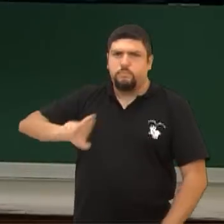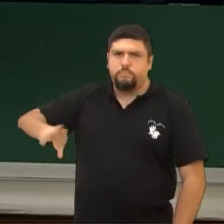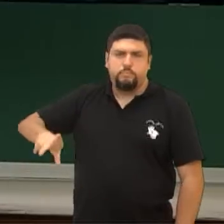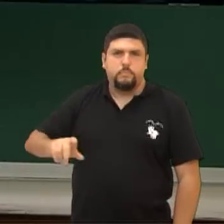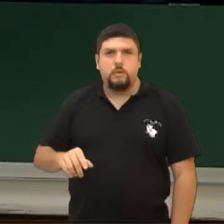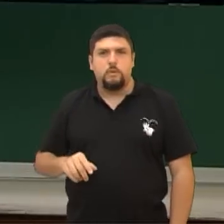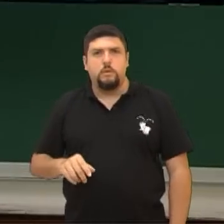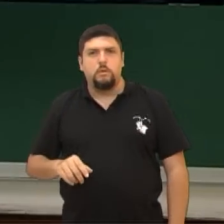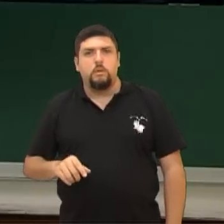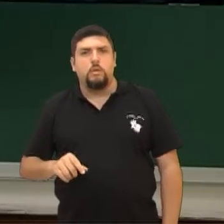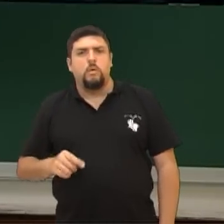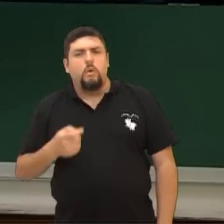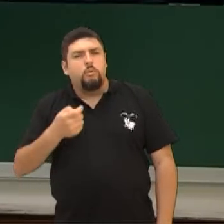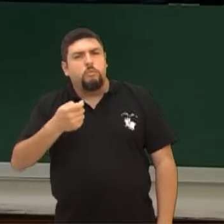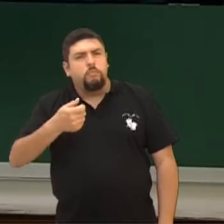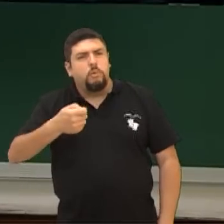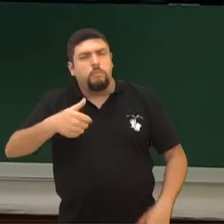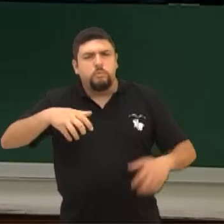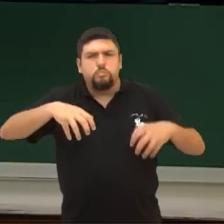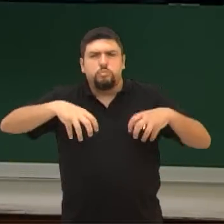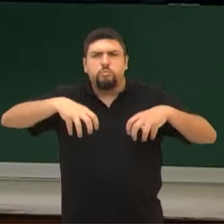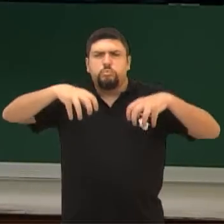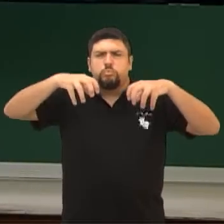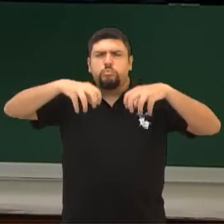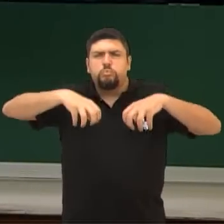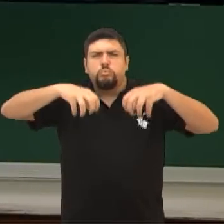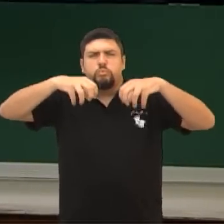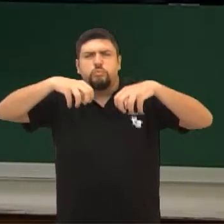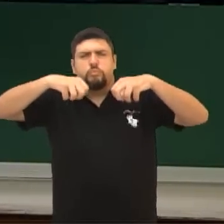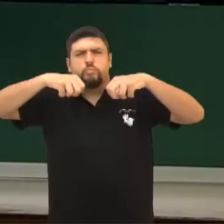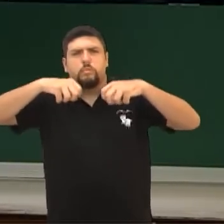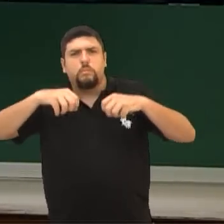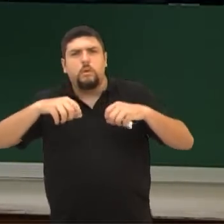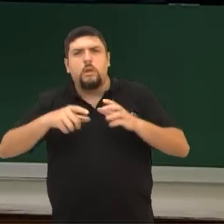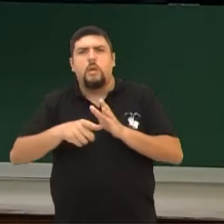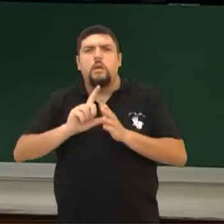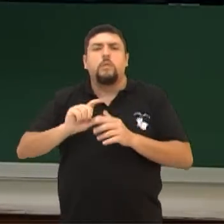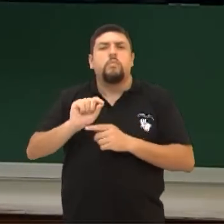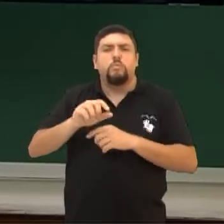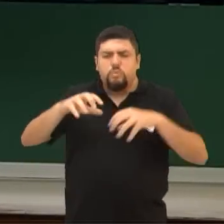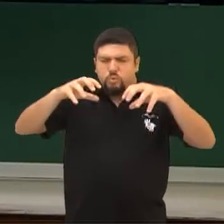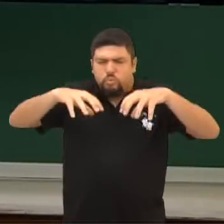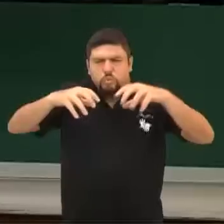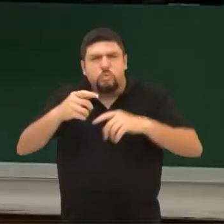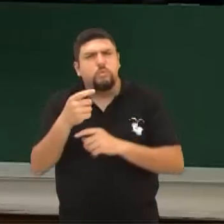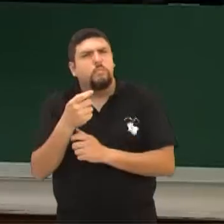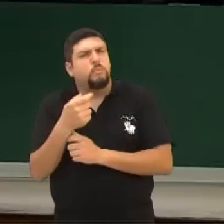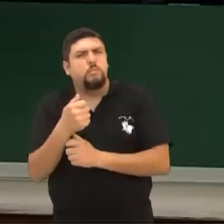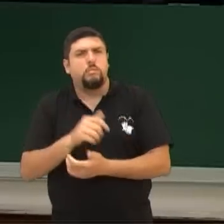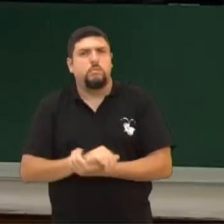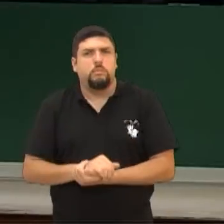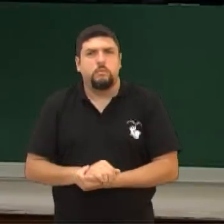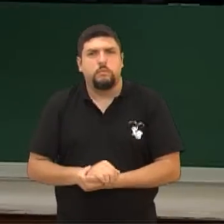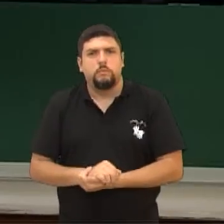Com baixa precipitação. O que é baixa precipitação? Nós já entendemos. Pouca chuva. Caiu pouca